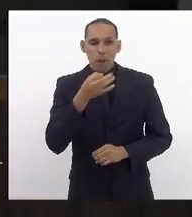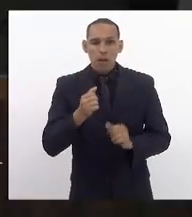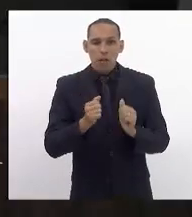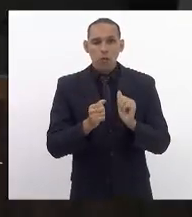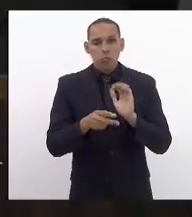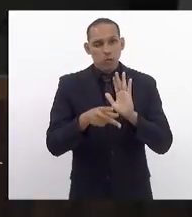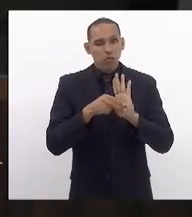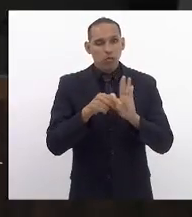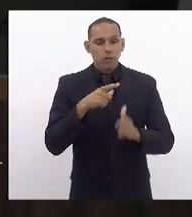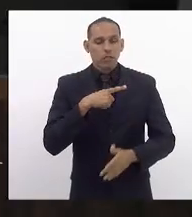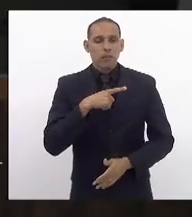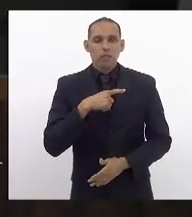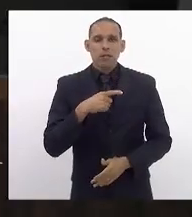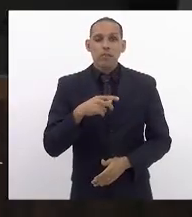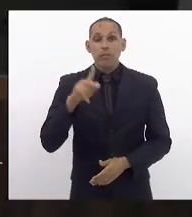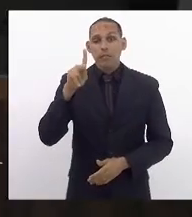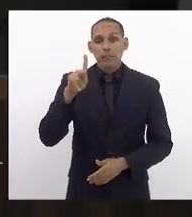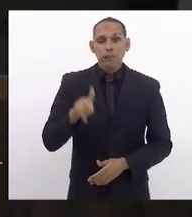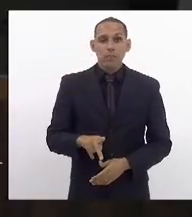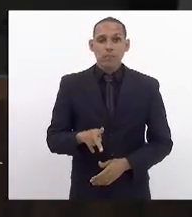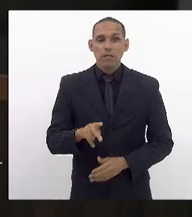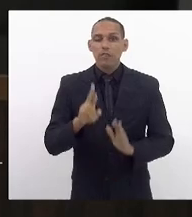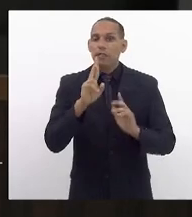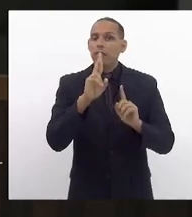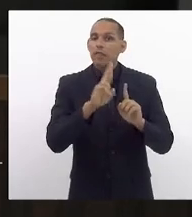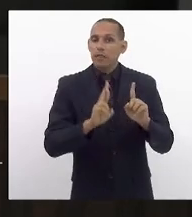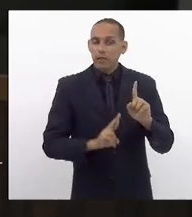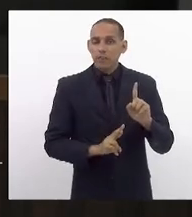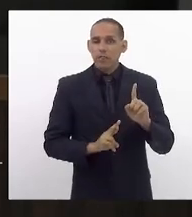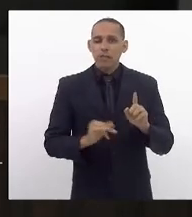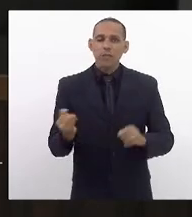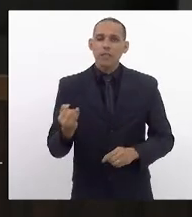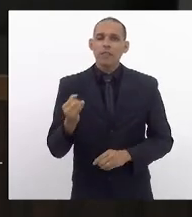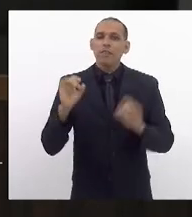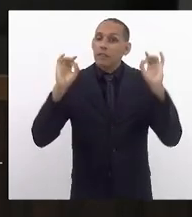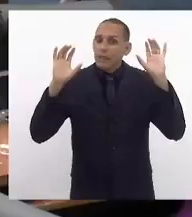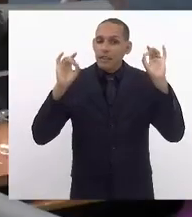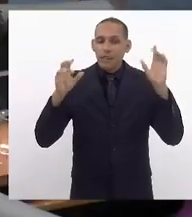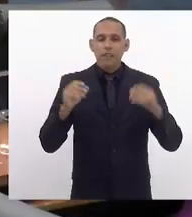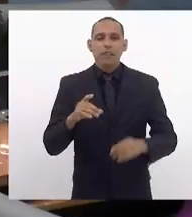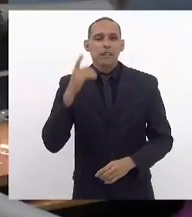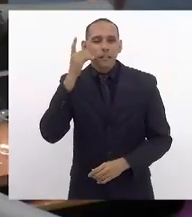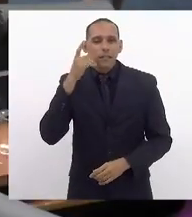presidência designa relator especial, deputado Márcio Pacheco.